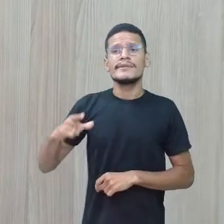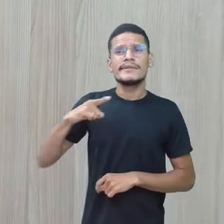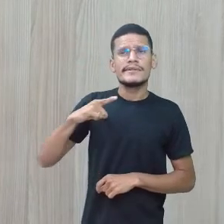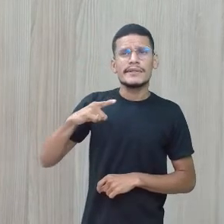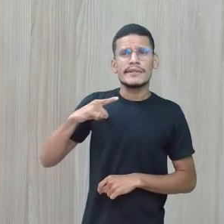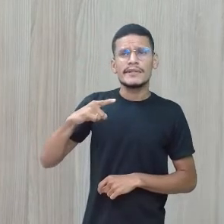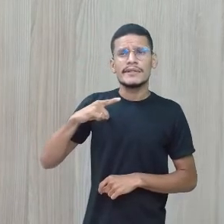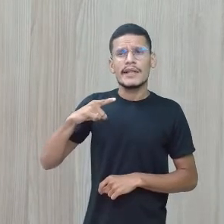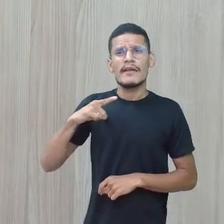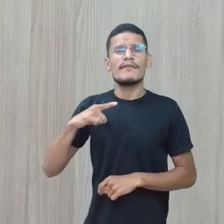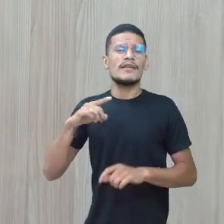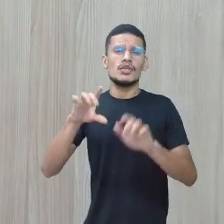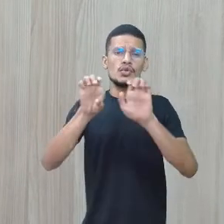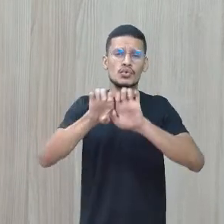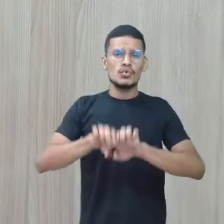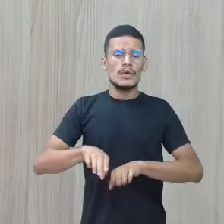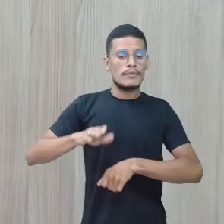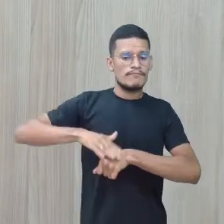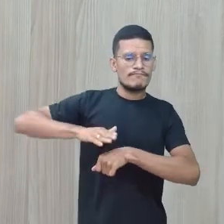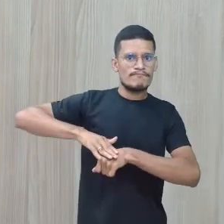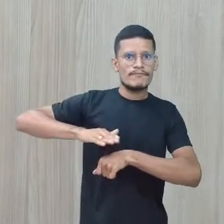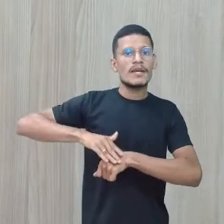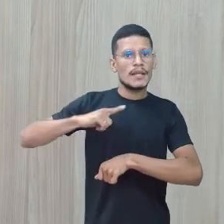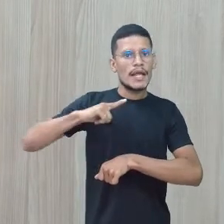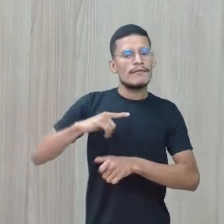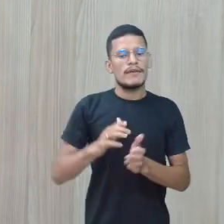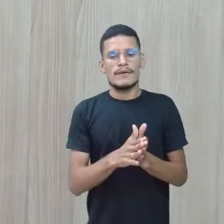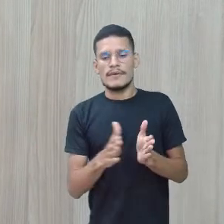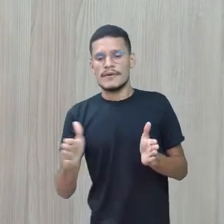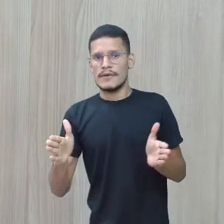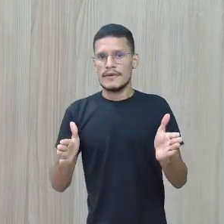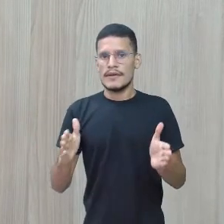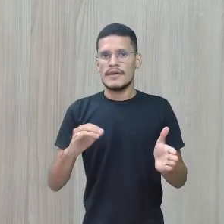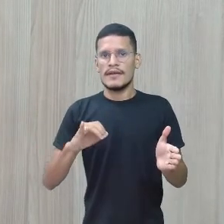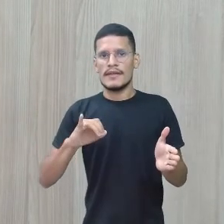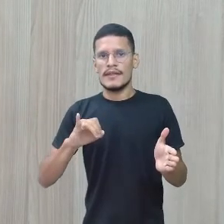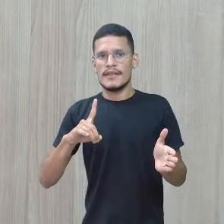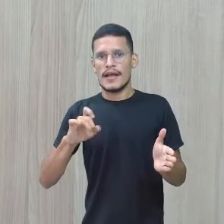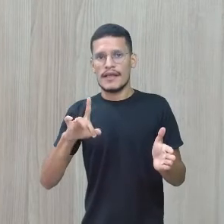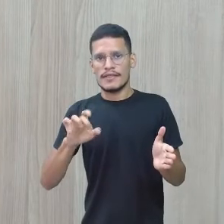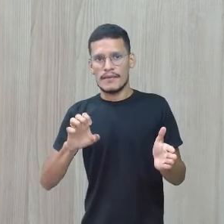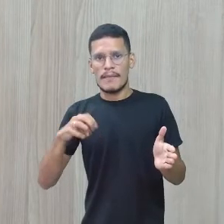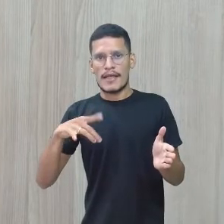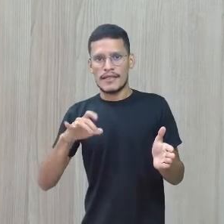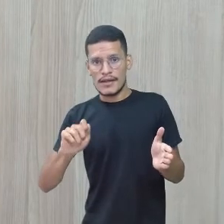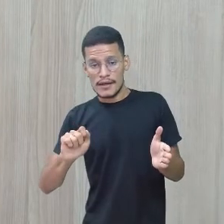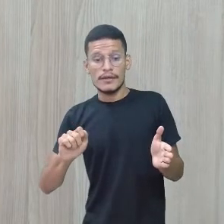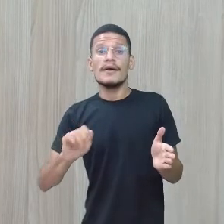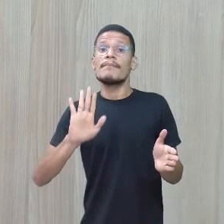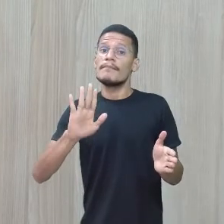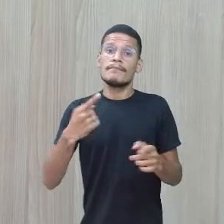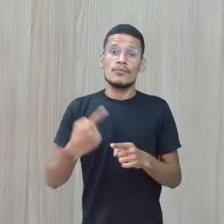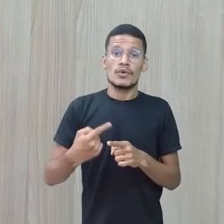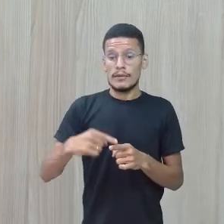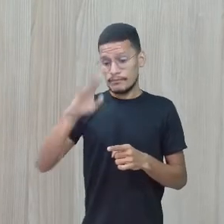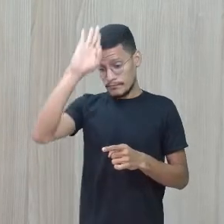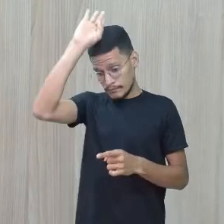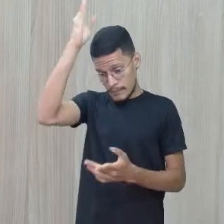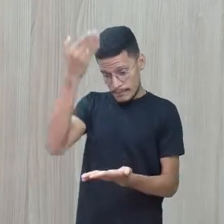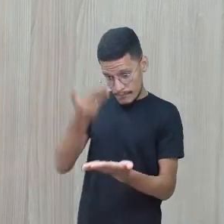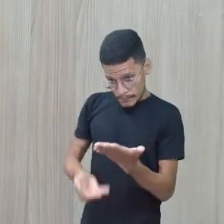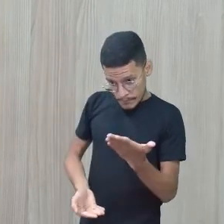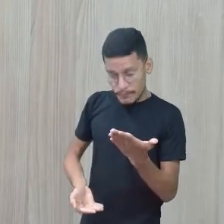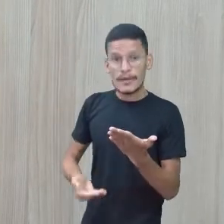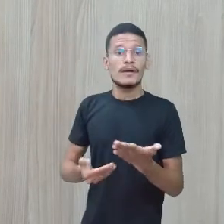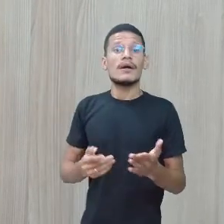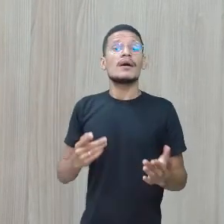enfim, que existe uma estrutura mais sólida, né, durante a Idade Média. Afinal de contas, a queda do Império Romano acabou, né, fazendo com